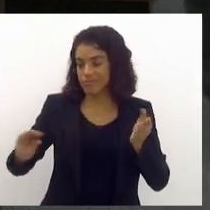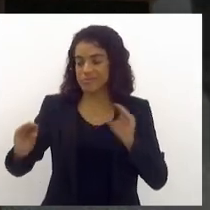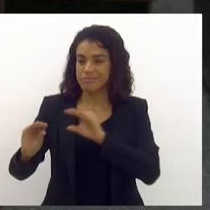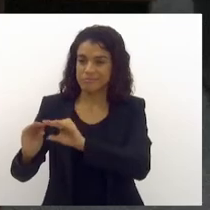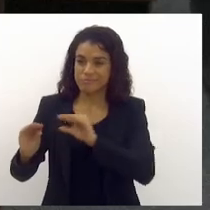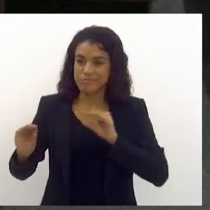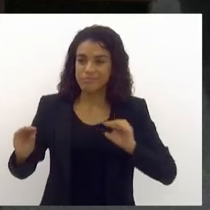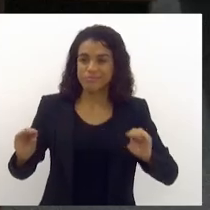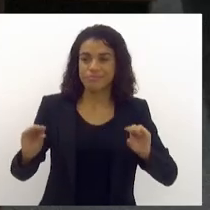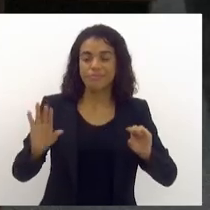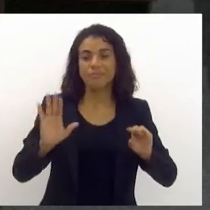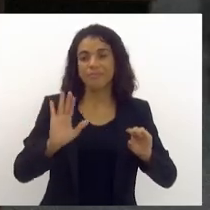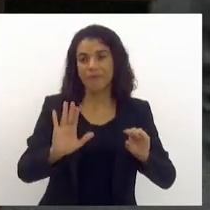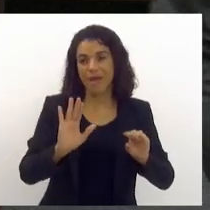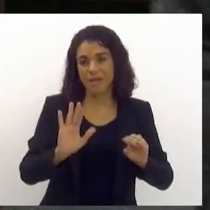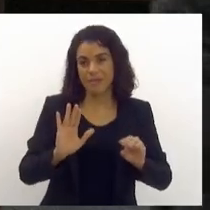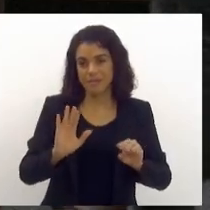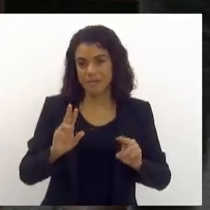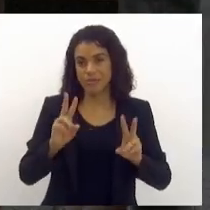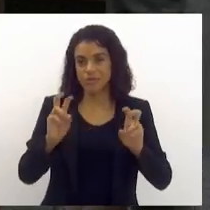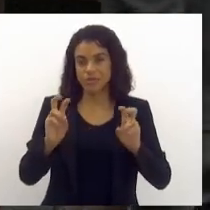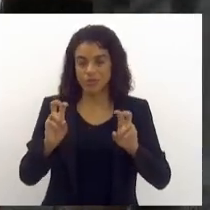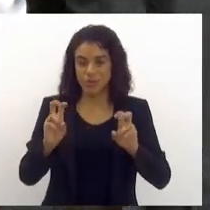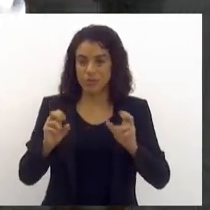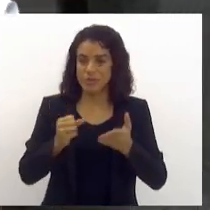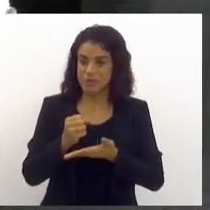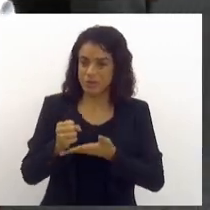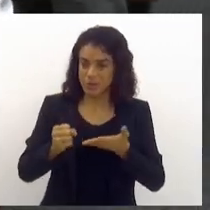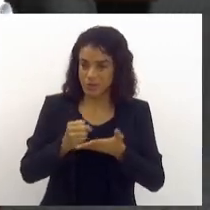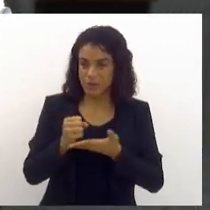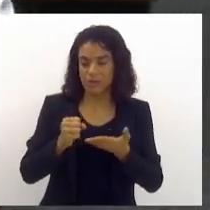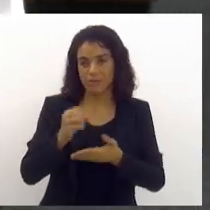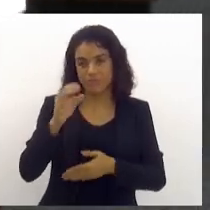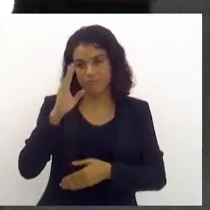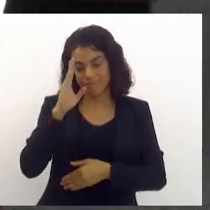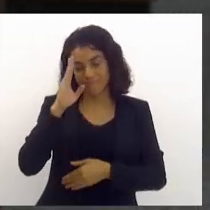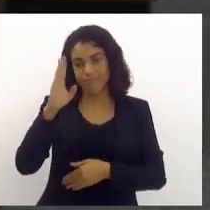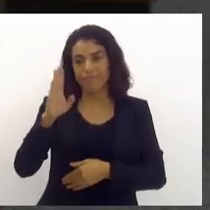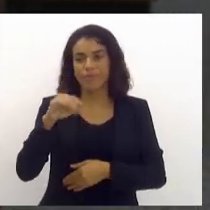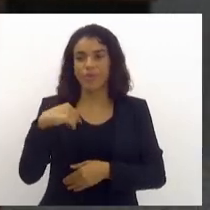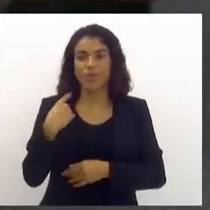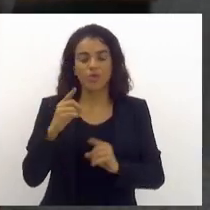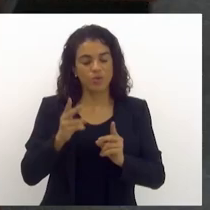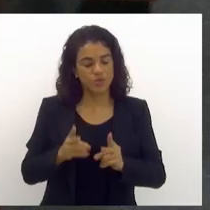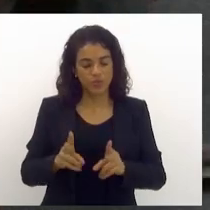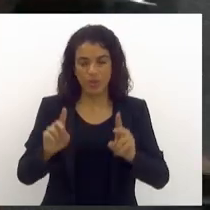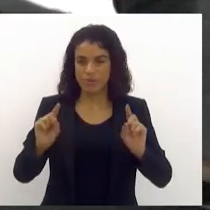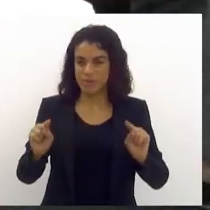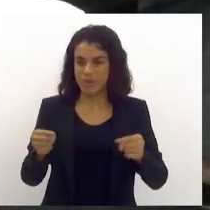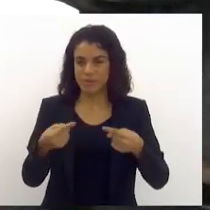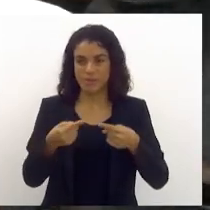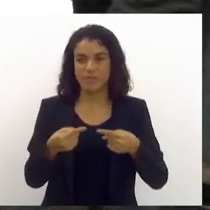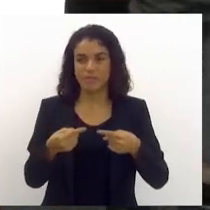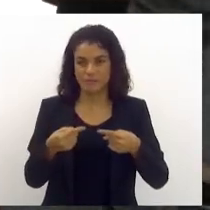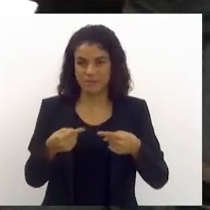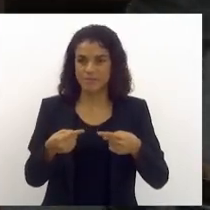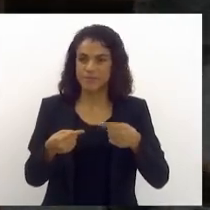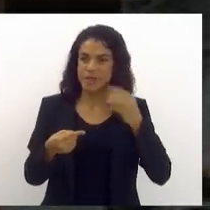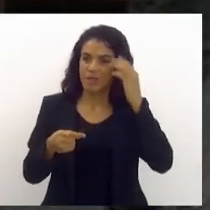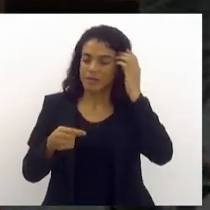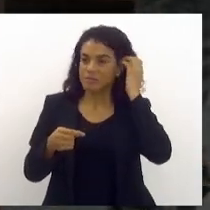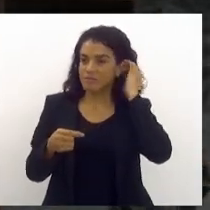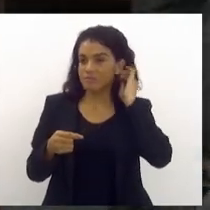entanto, eu quero dizer que, no mérito, na gênese da questão, a gente continua contrário, não divergindo de nenhum acordo que fizemos no